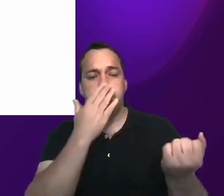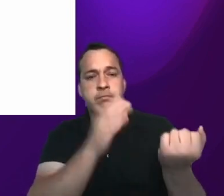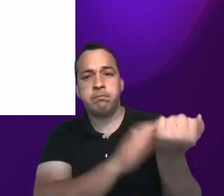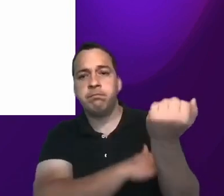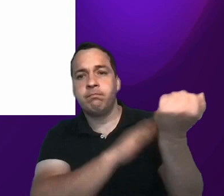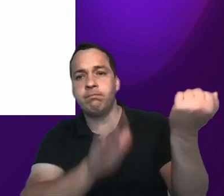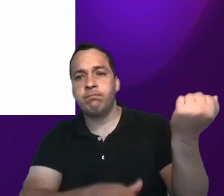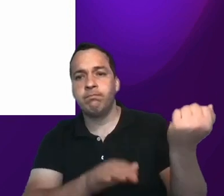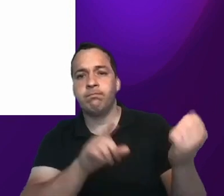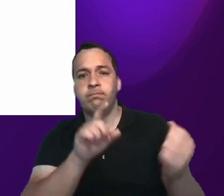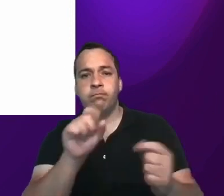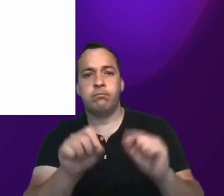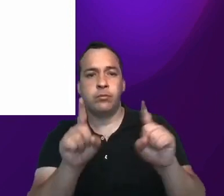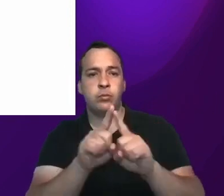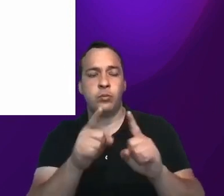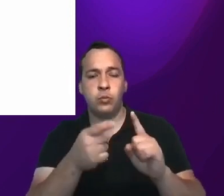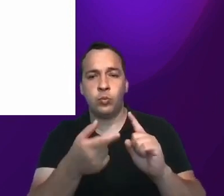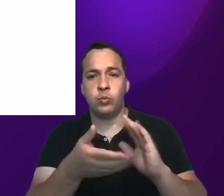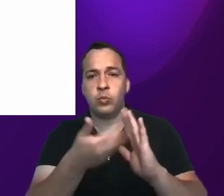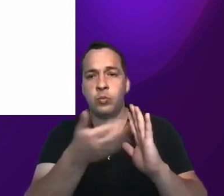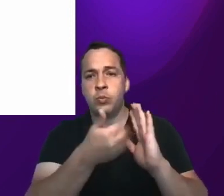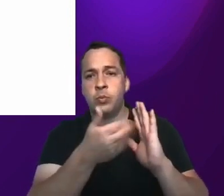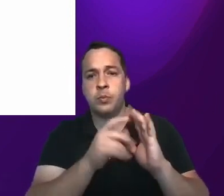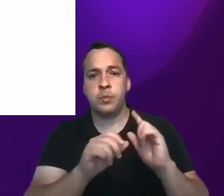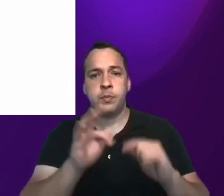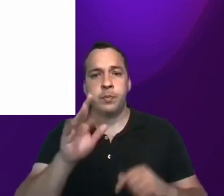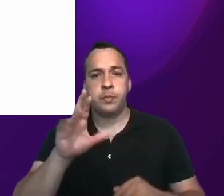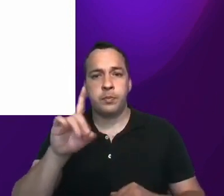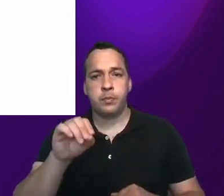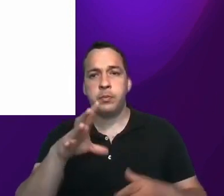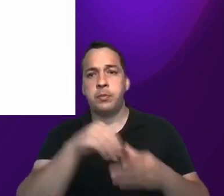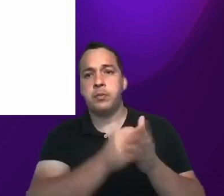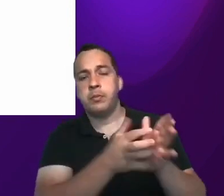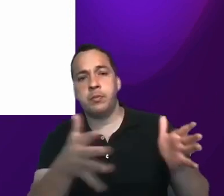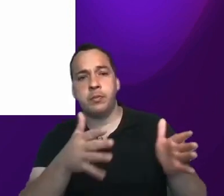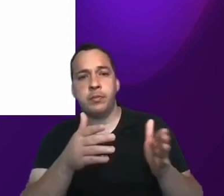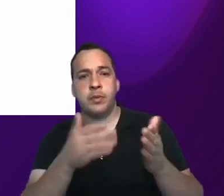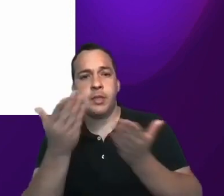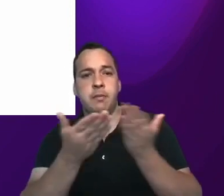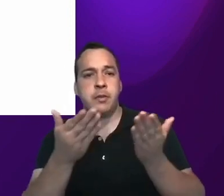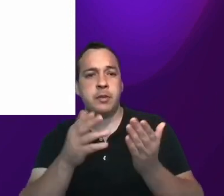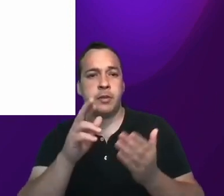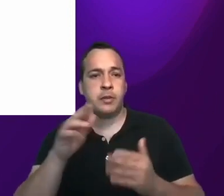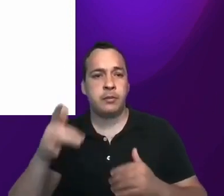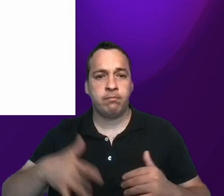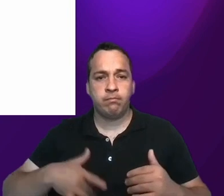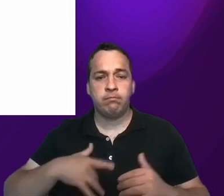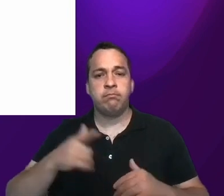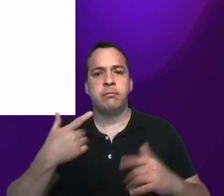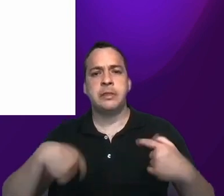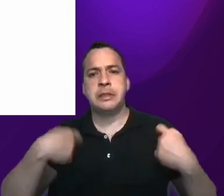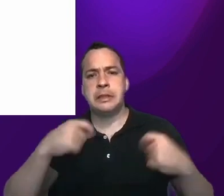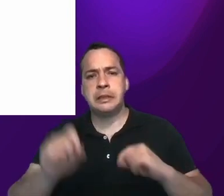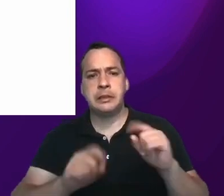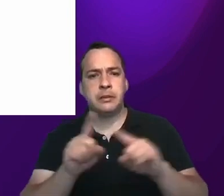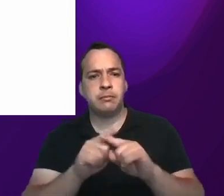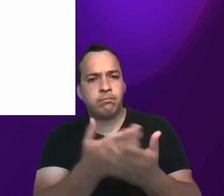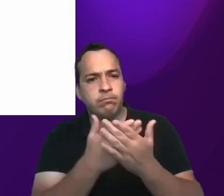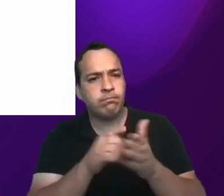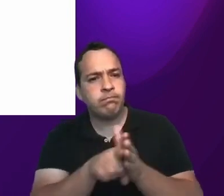da remoção de fluido durante a terapia renal, mas a gente ainda precisa de